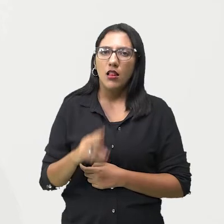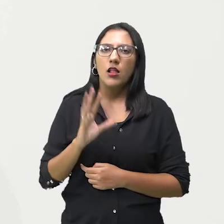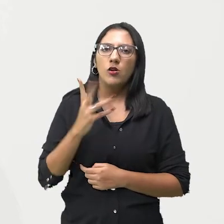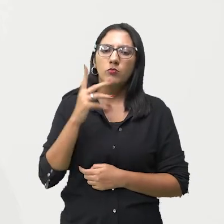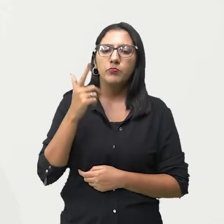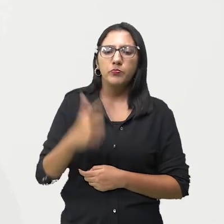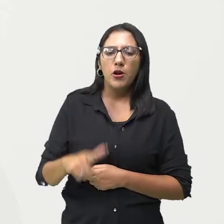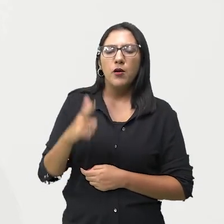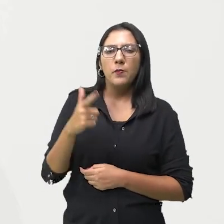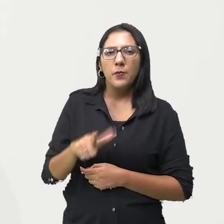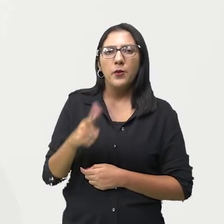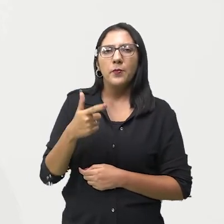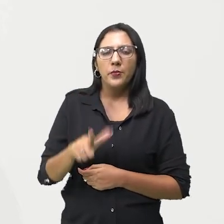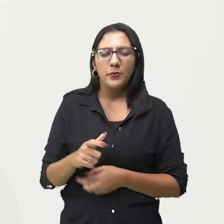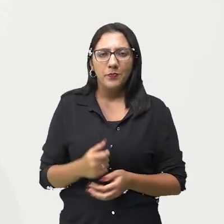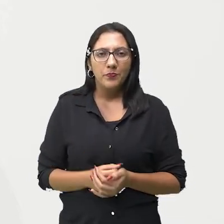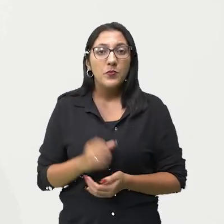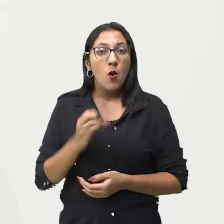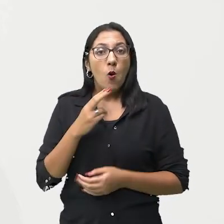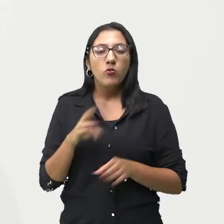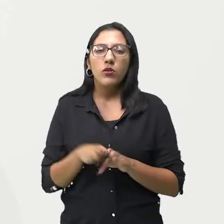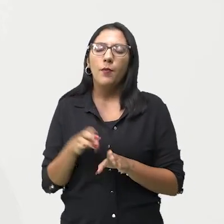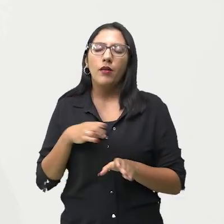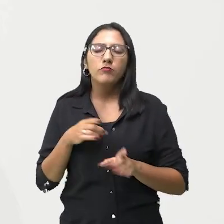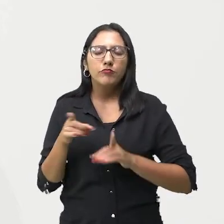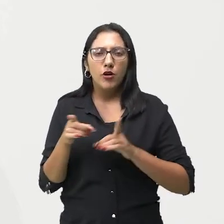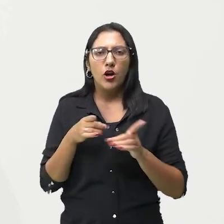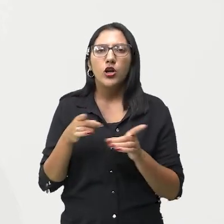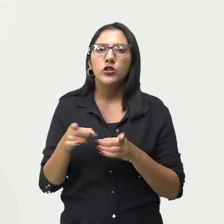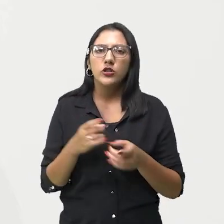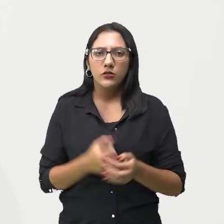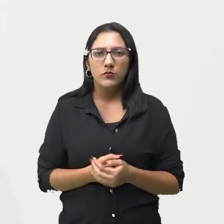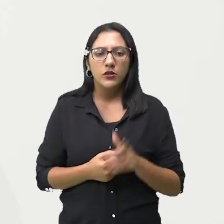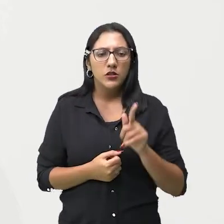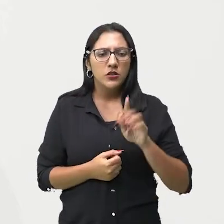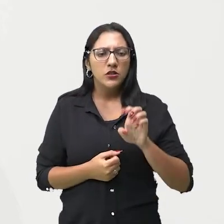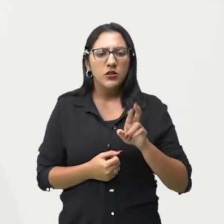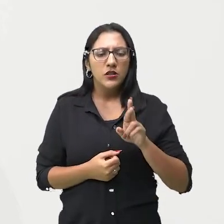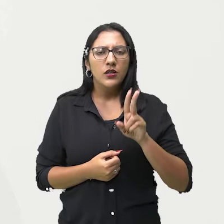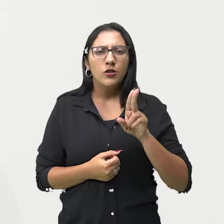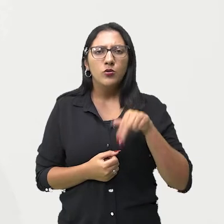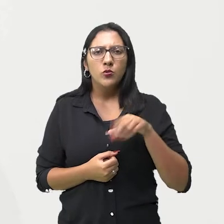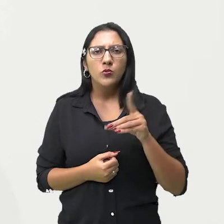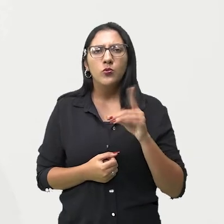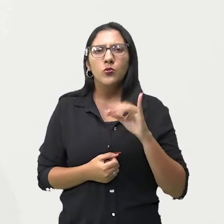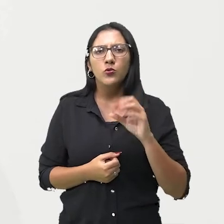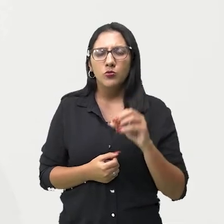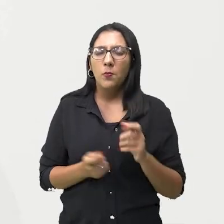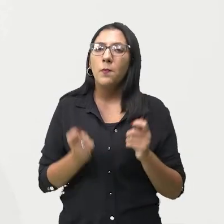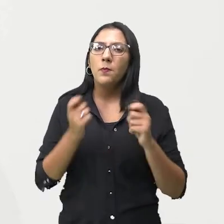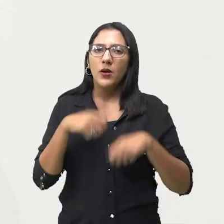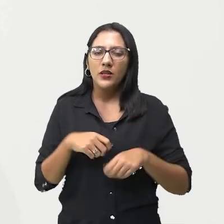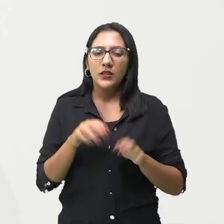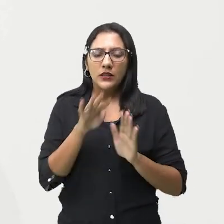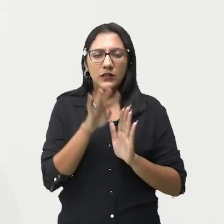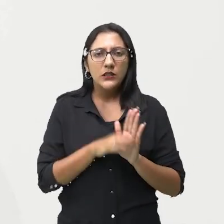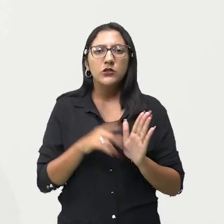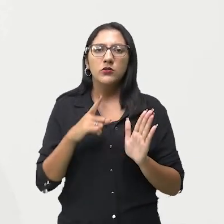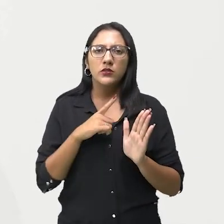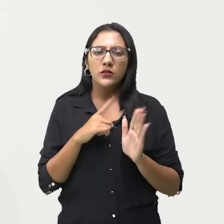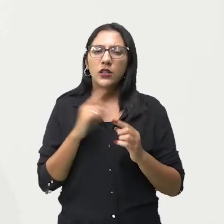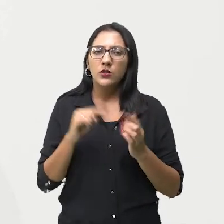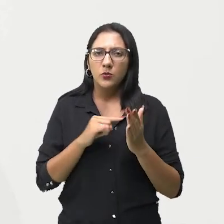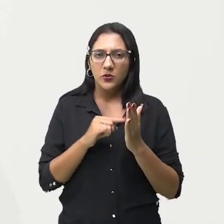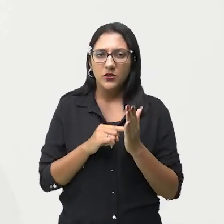com repetição, ou até mesmo com dinamismo. O gerúndio no texto deve expressar isso, tá bom?